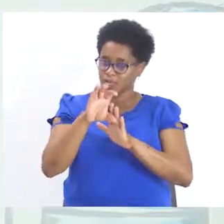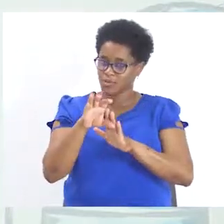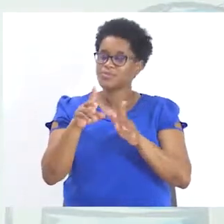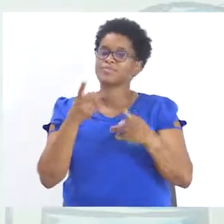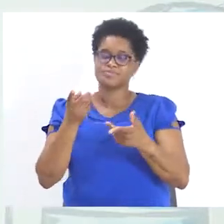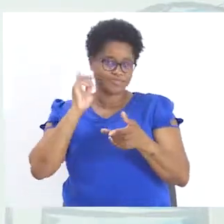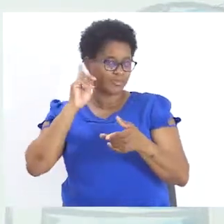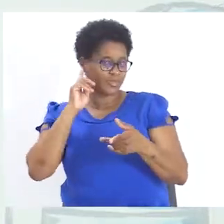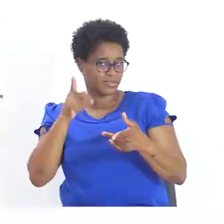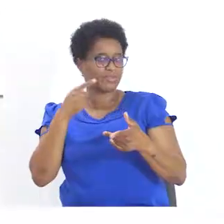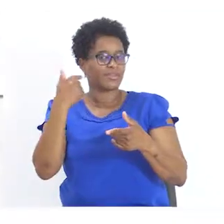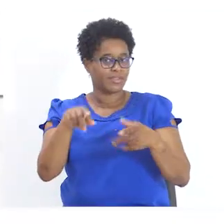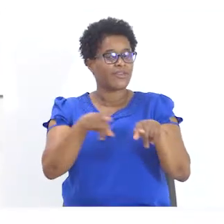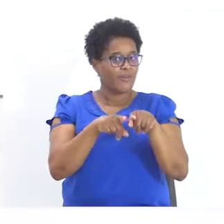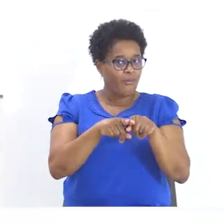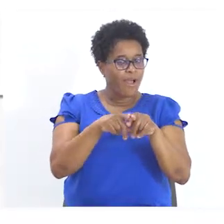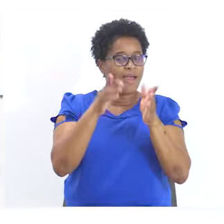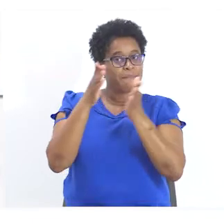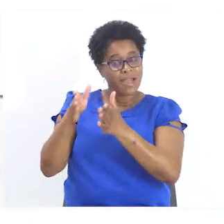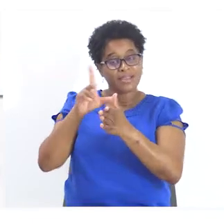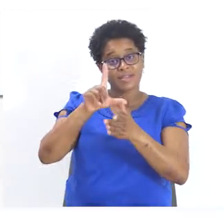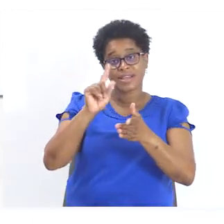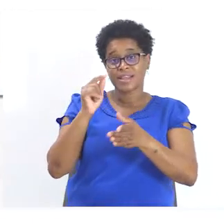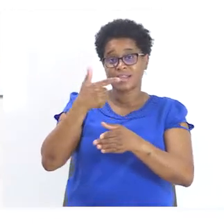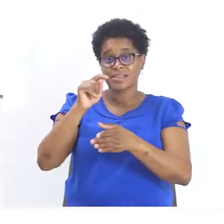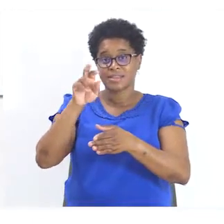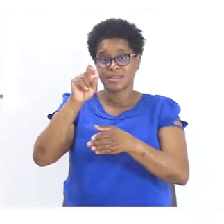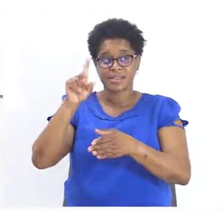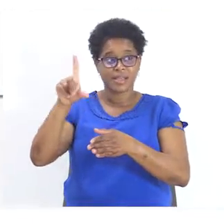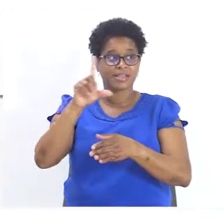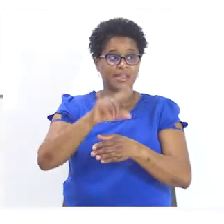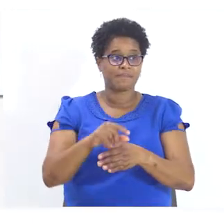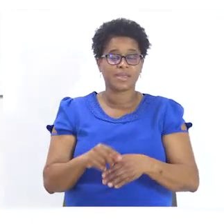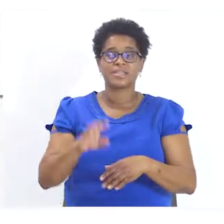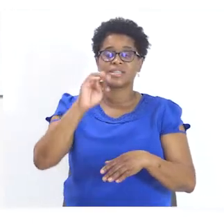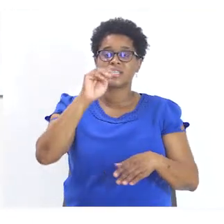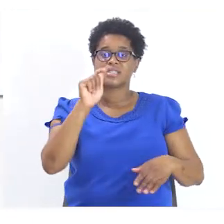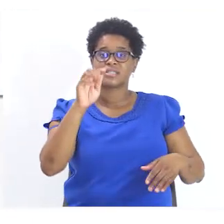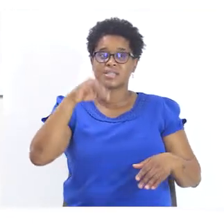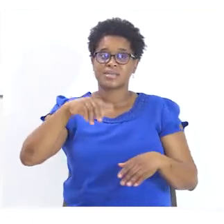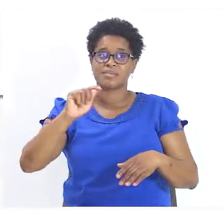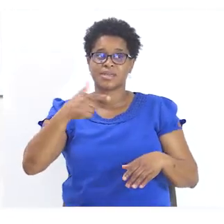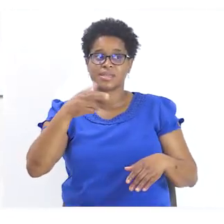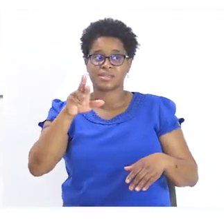essencial, tem que ter a mesma parte literal, e coeficientes simétricos. Vamos ver um exemplo.